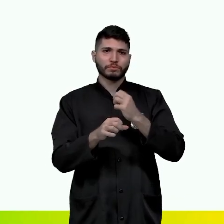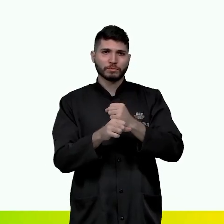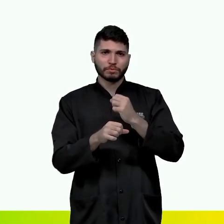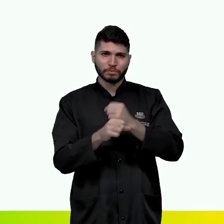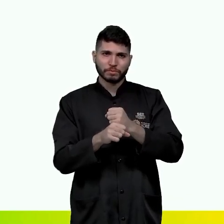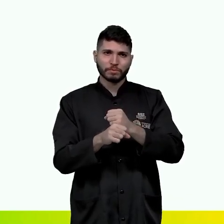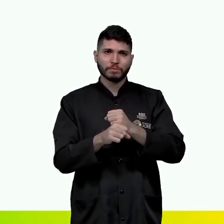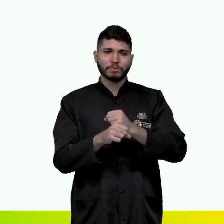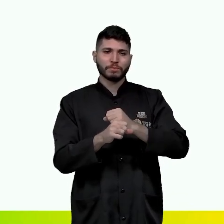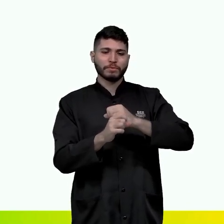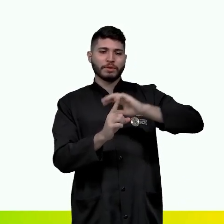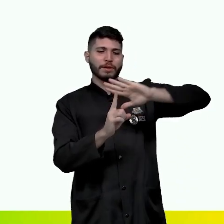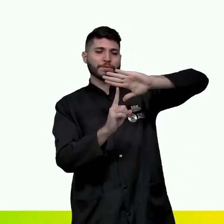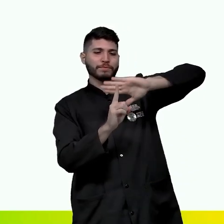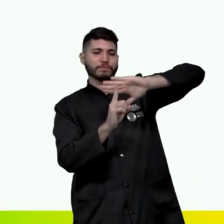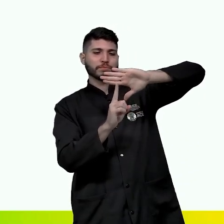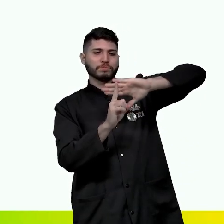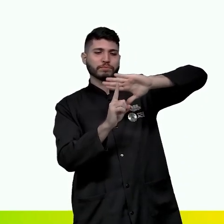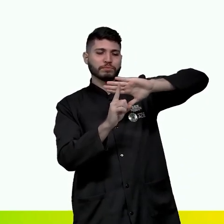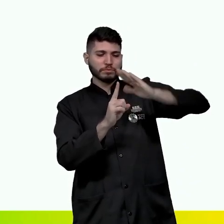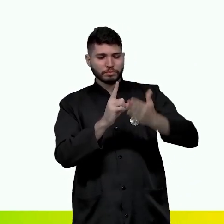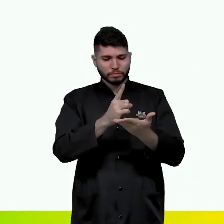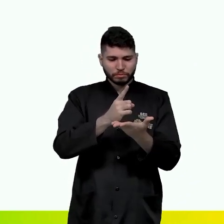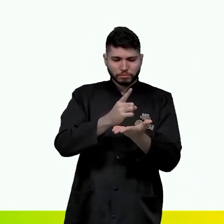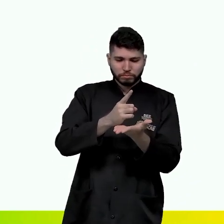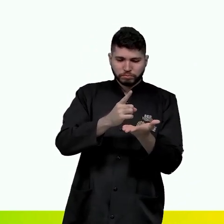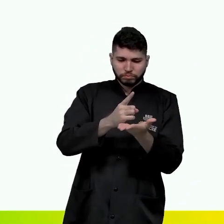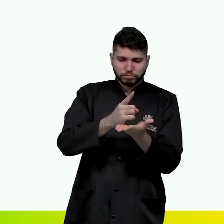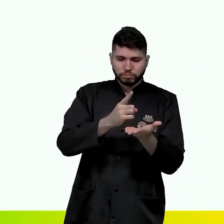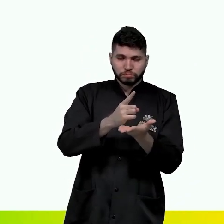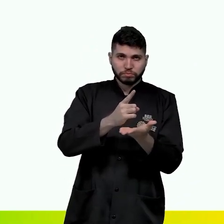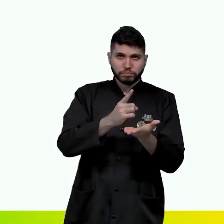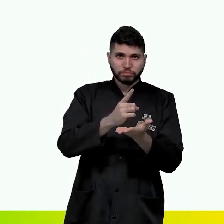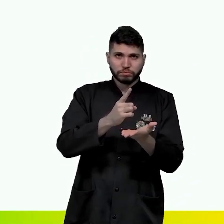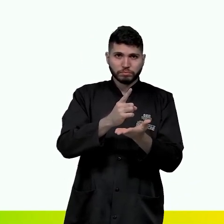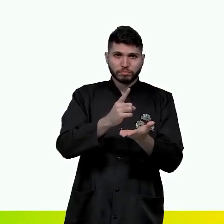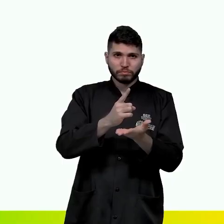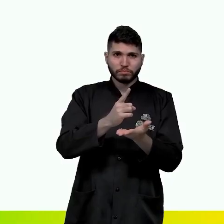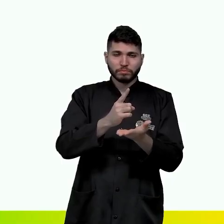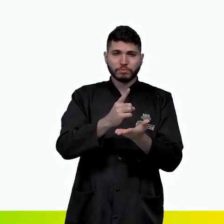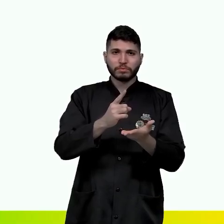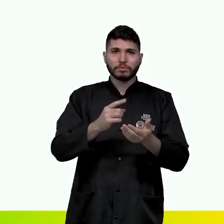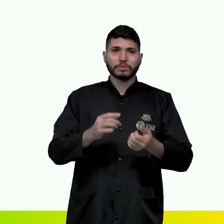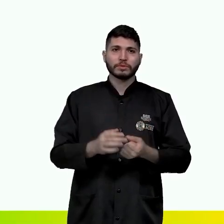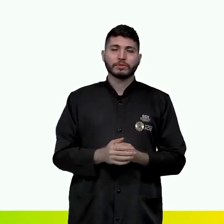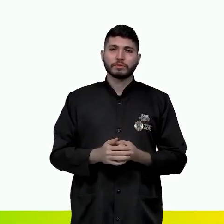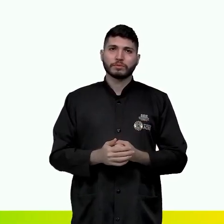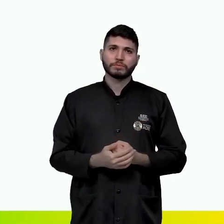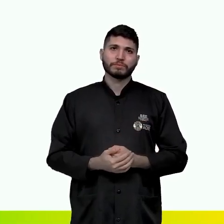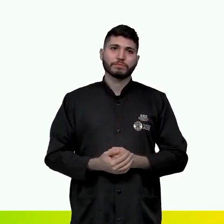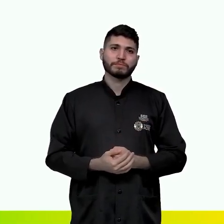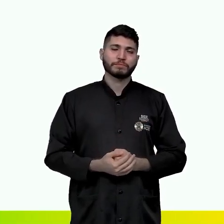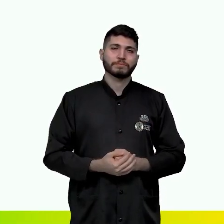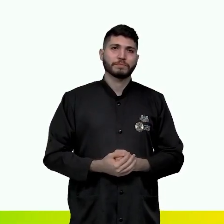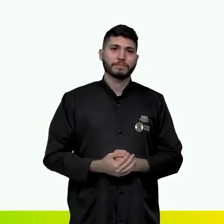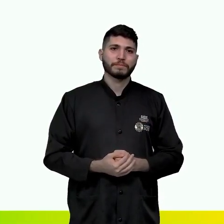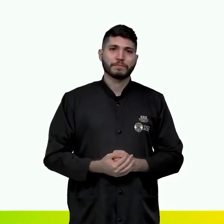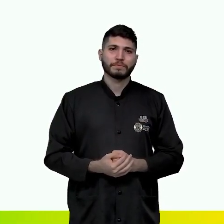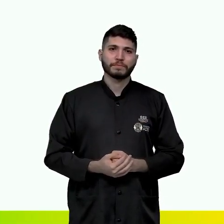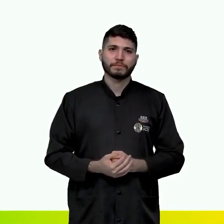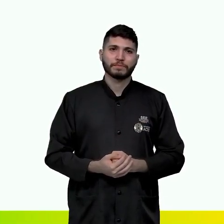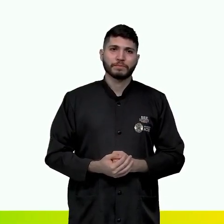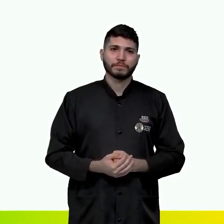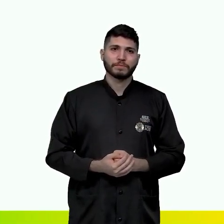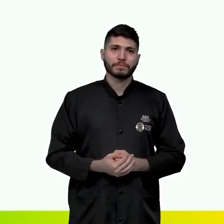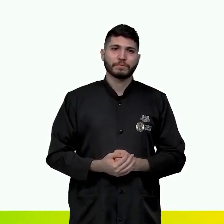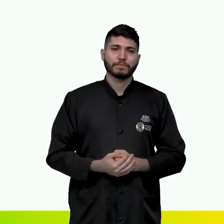tenho indicado as duas, eu não estou calculando as duas. Se fosse uma caixa totalmente fechada, eu teria que multiplicar aqui por 2. Então vamos para a segunda parte aqui,